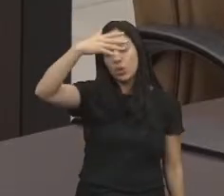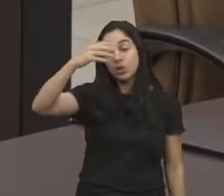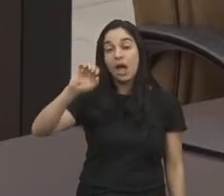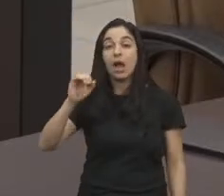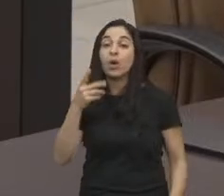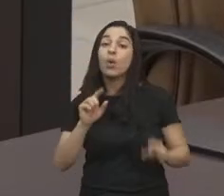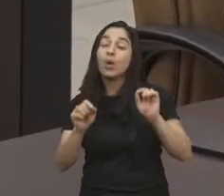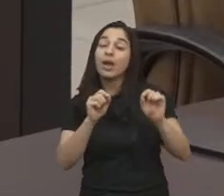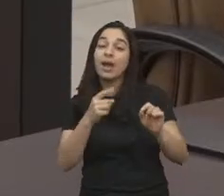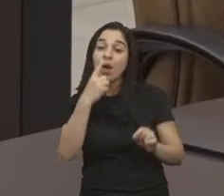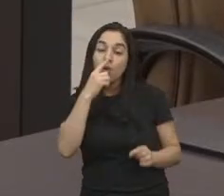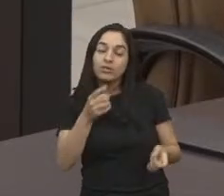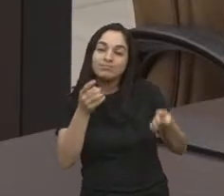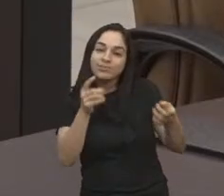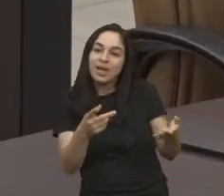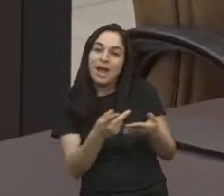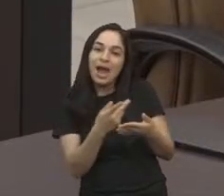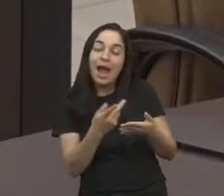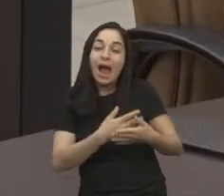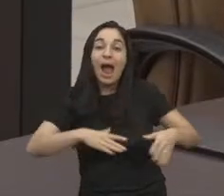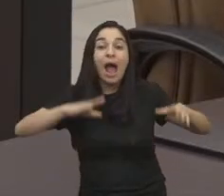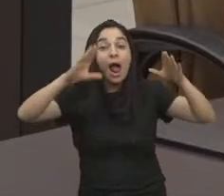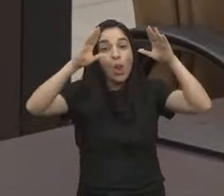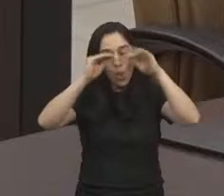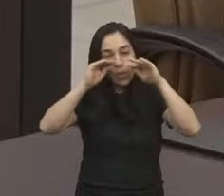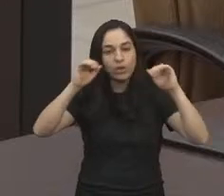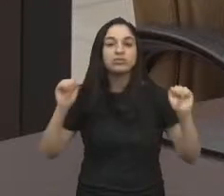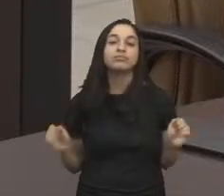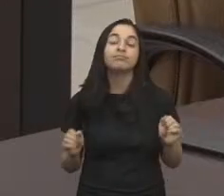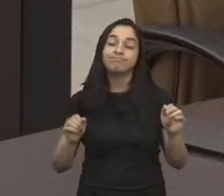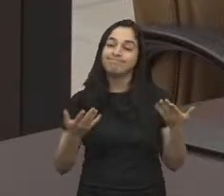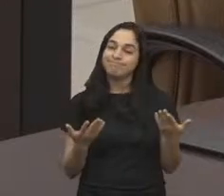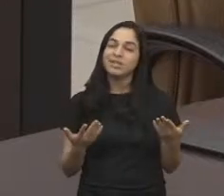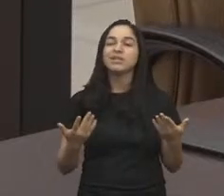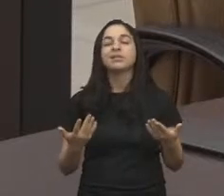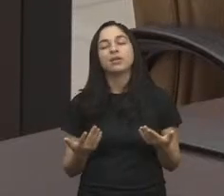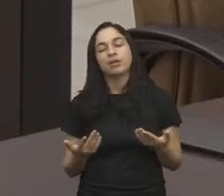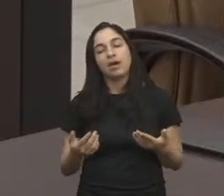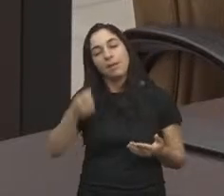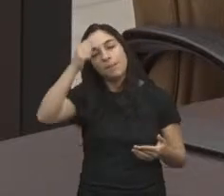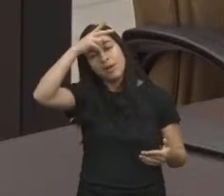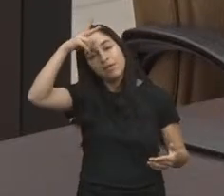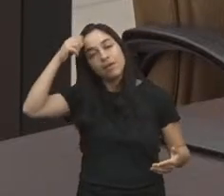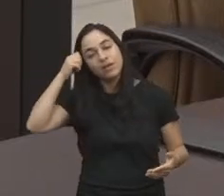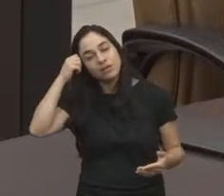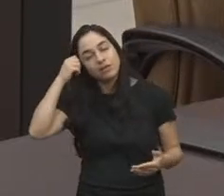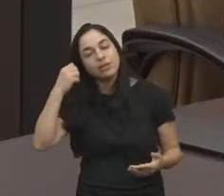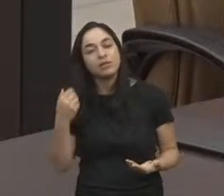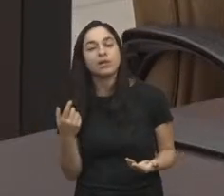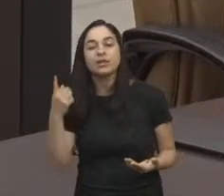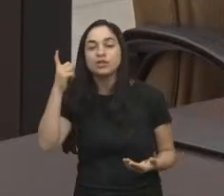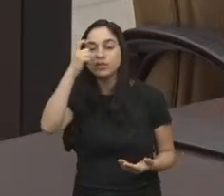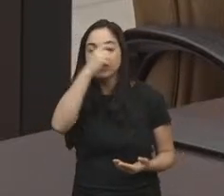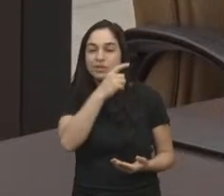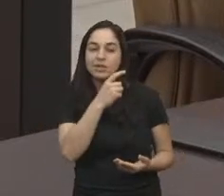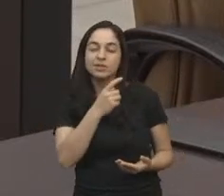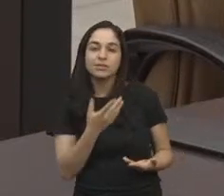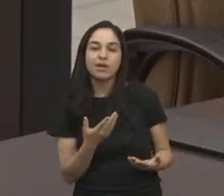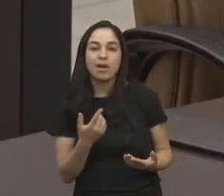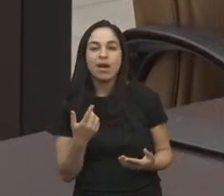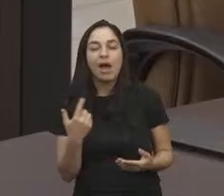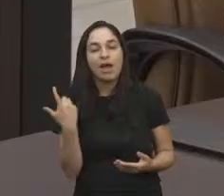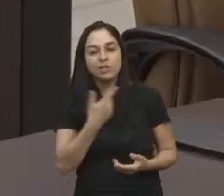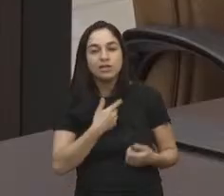parte noturna. Então, a gente sofre muito com isso. E o desgaste que isso traz para o poder público. Você deixa de atender uma demanda para a cidade para